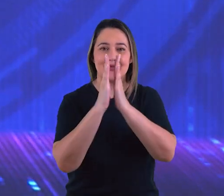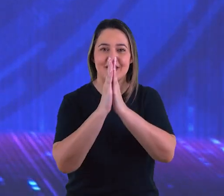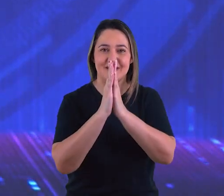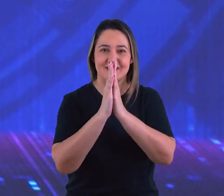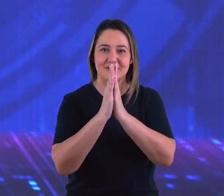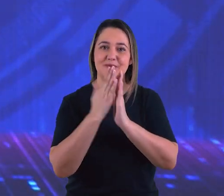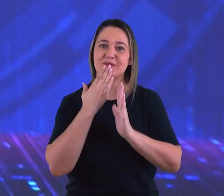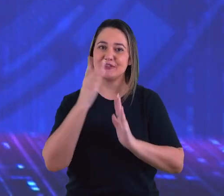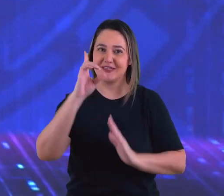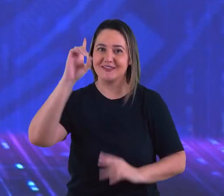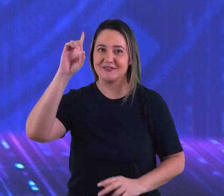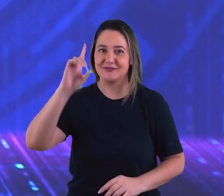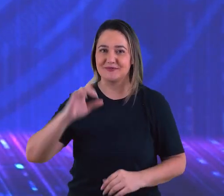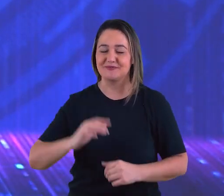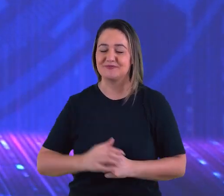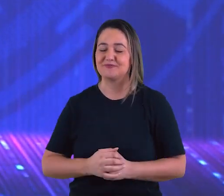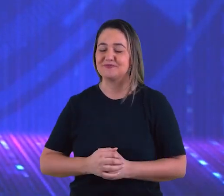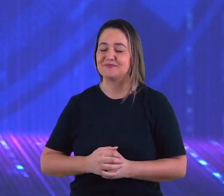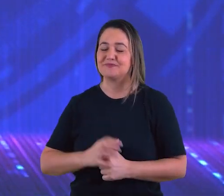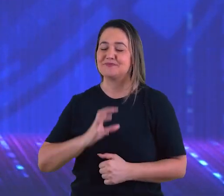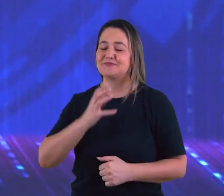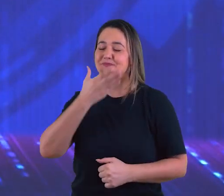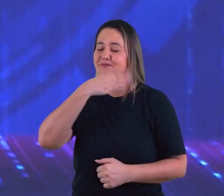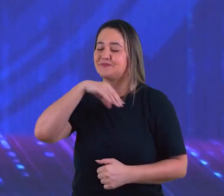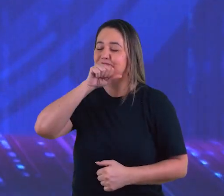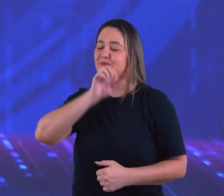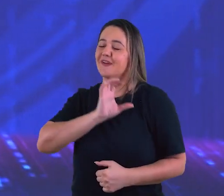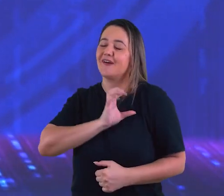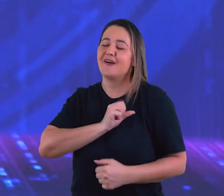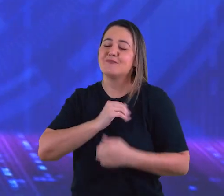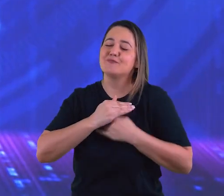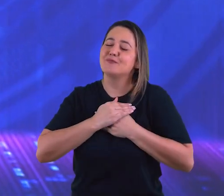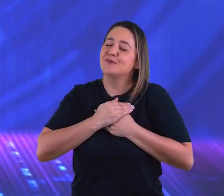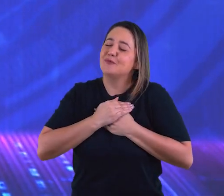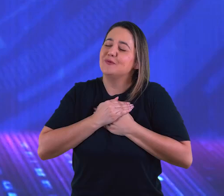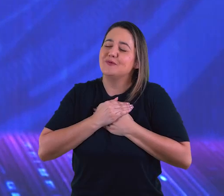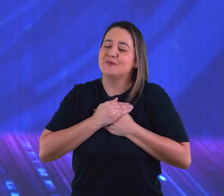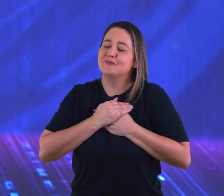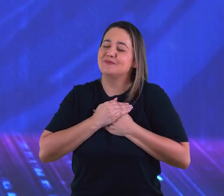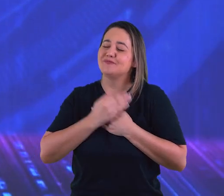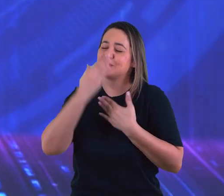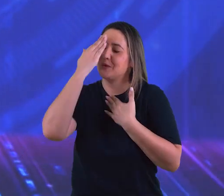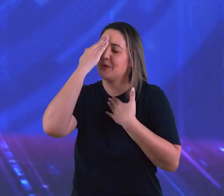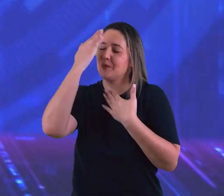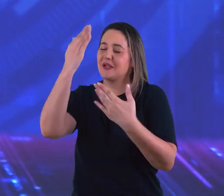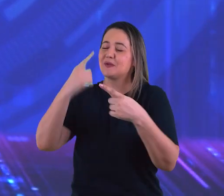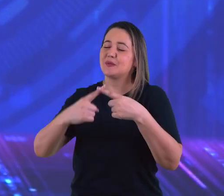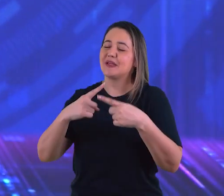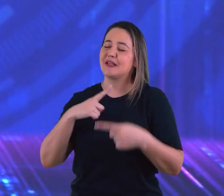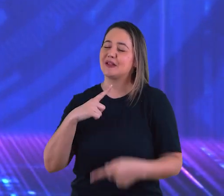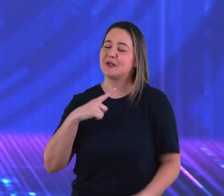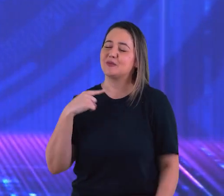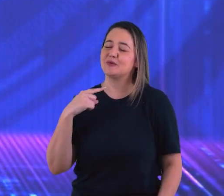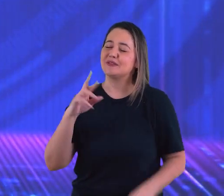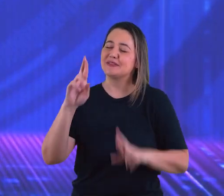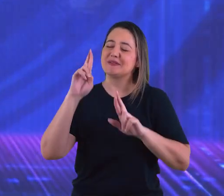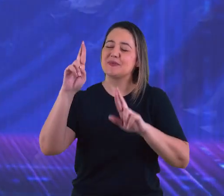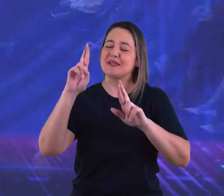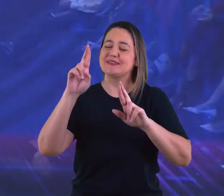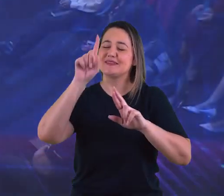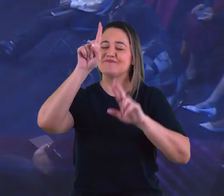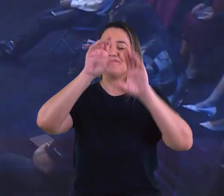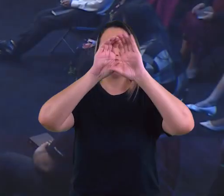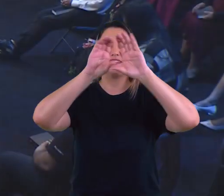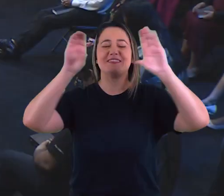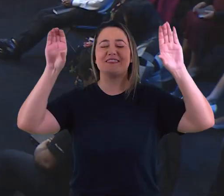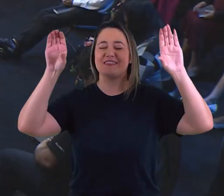seus olhos e vamos orar juntos. Pai de amor, Deus querido, obrigado porque temos a esperança do